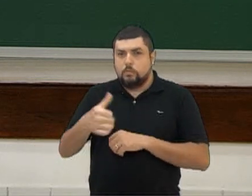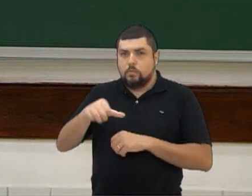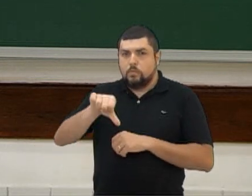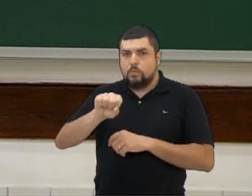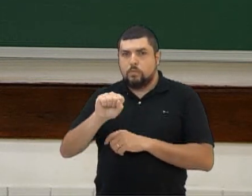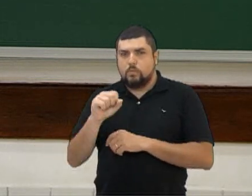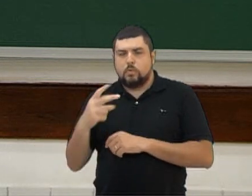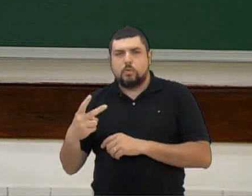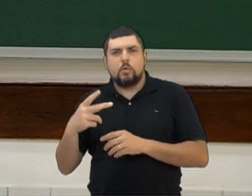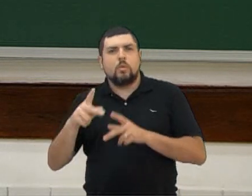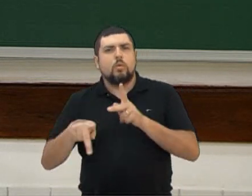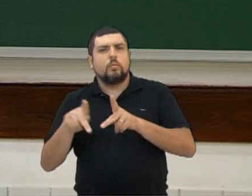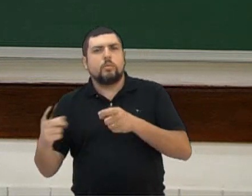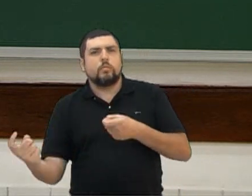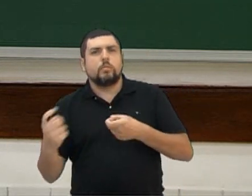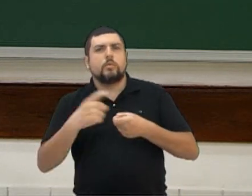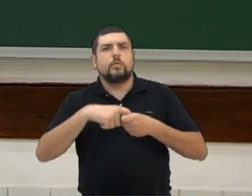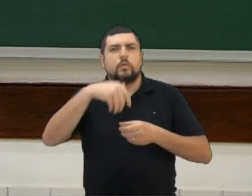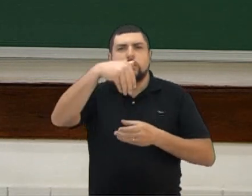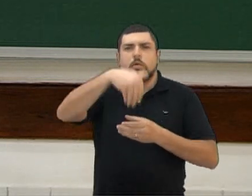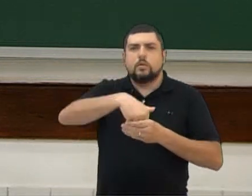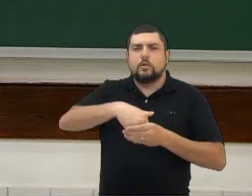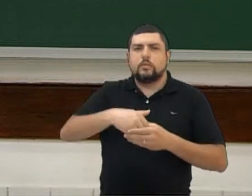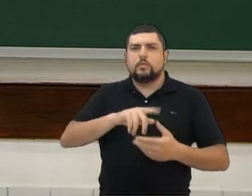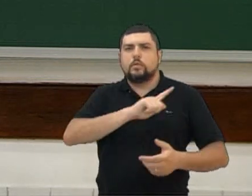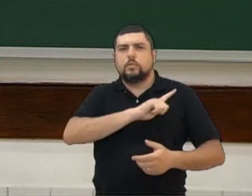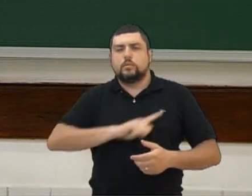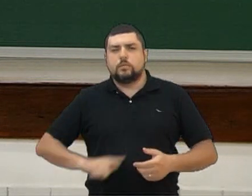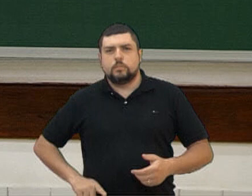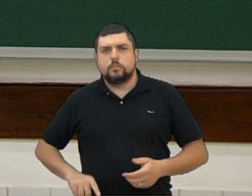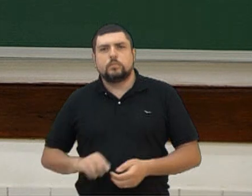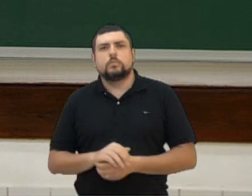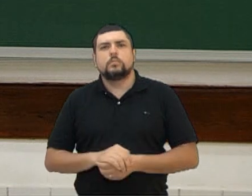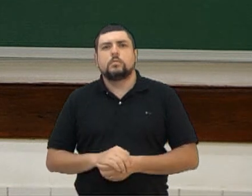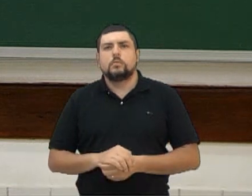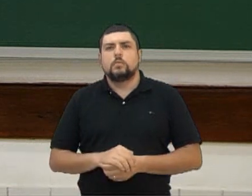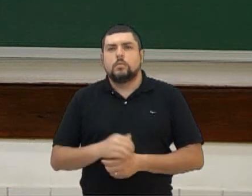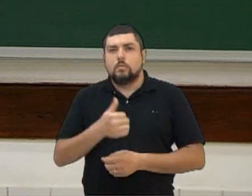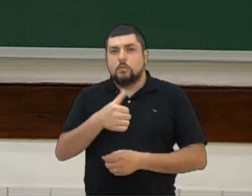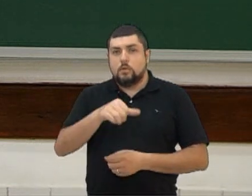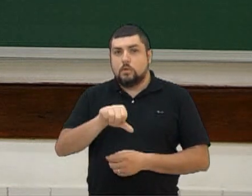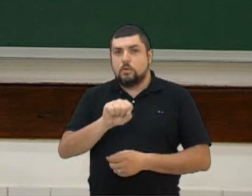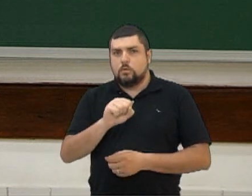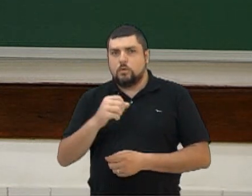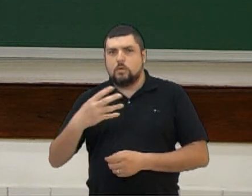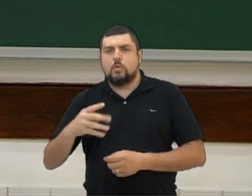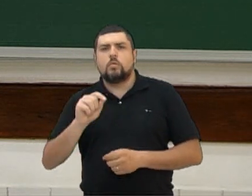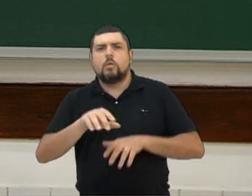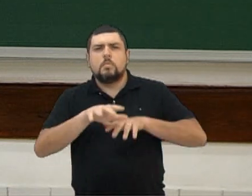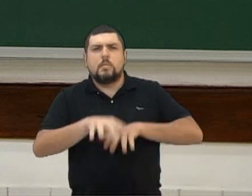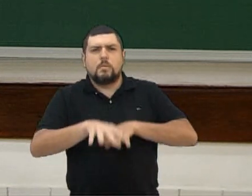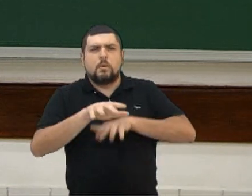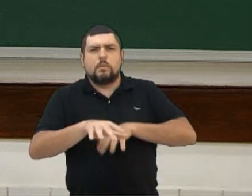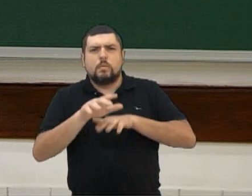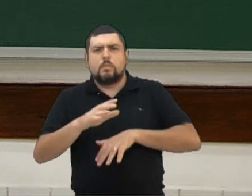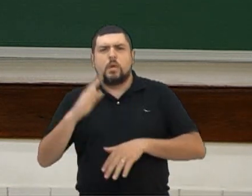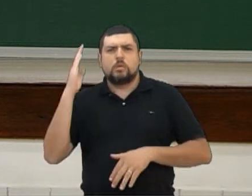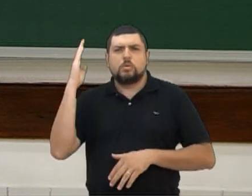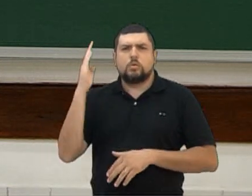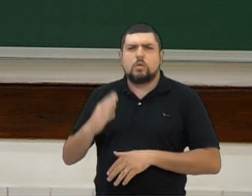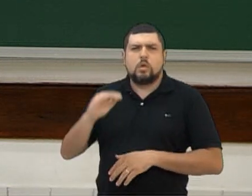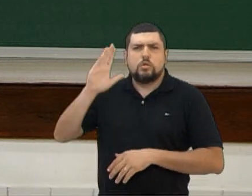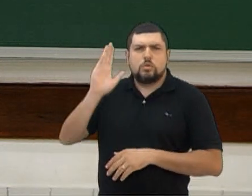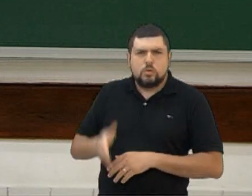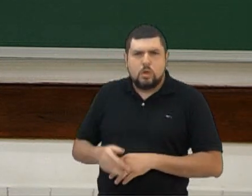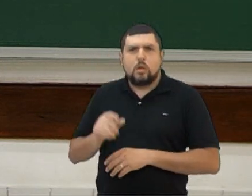para votar para governadores. Em 84, há uma campanha chamada Diretas Já, que vai ser promovida por um